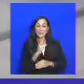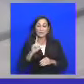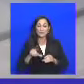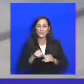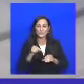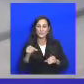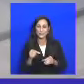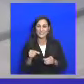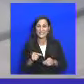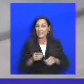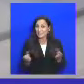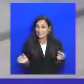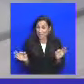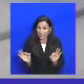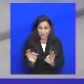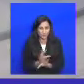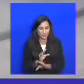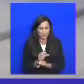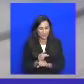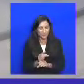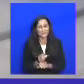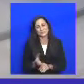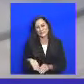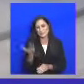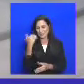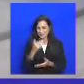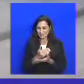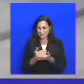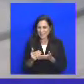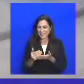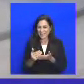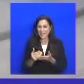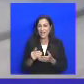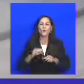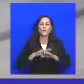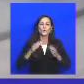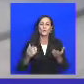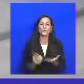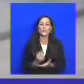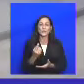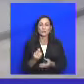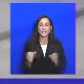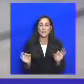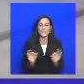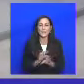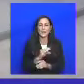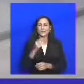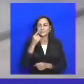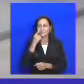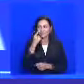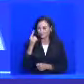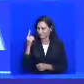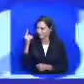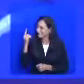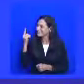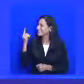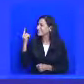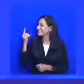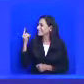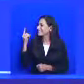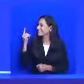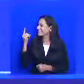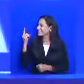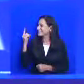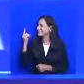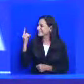o nosso sorteio. Então está tudo pronto por aqui, vamos começar. O nosso globo número 1 está preparado, bolas posicionadas.